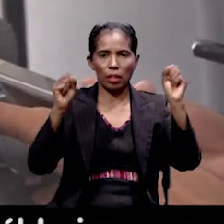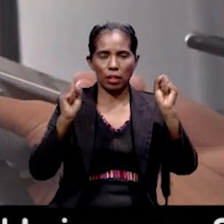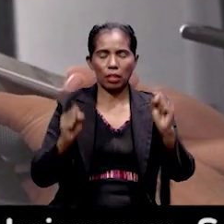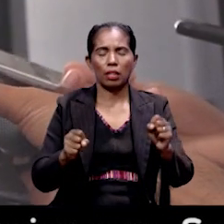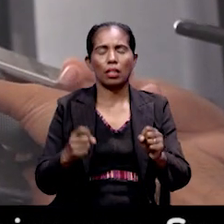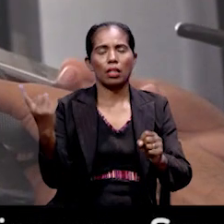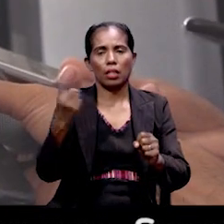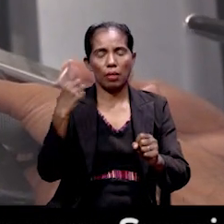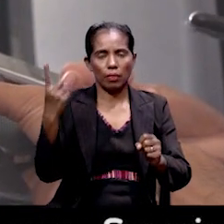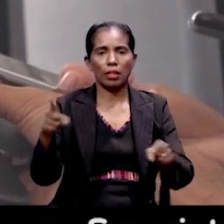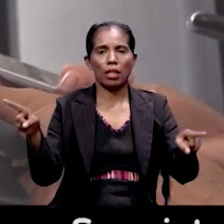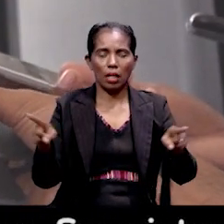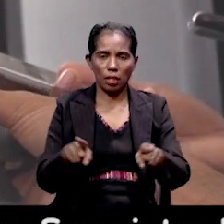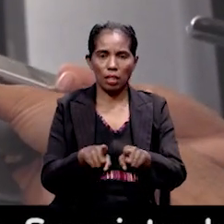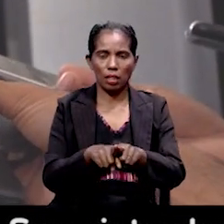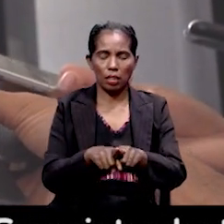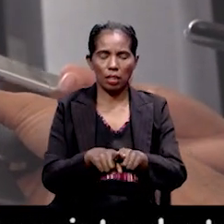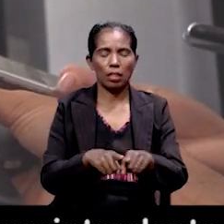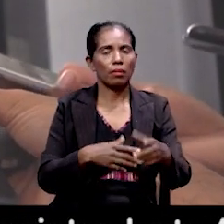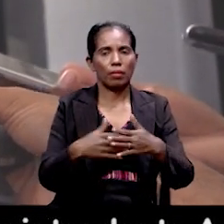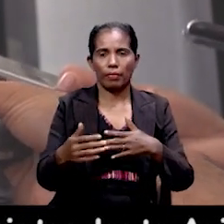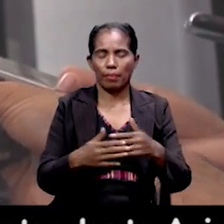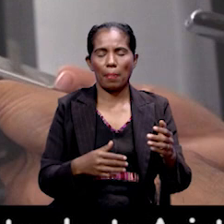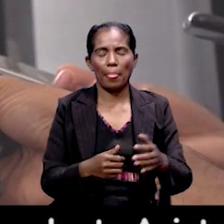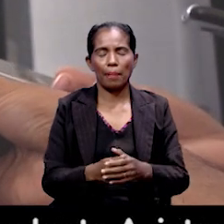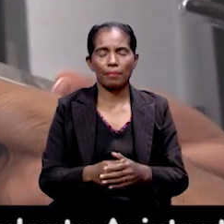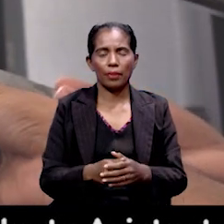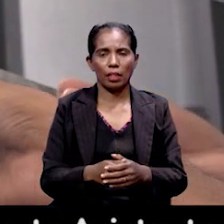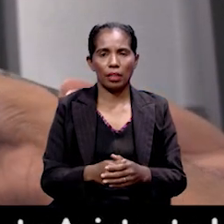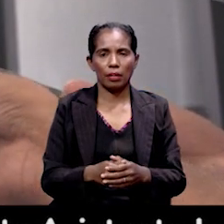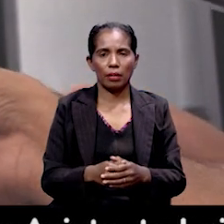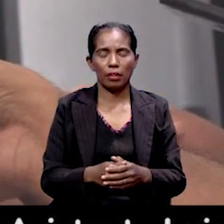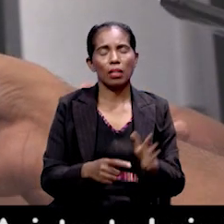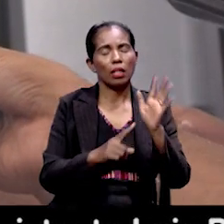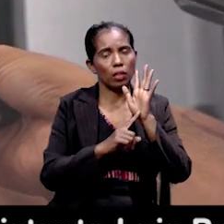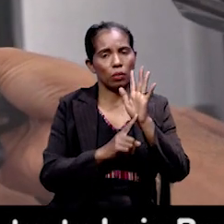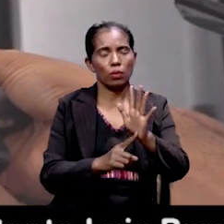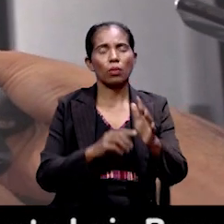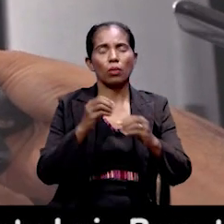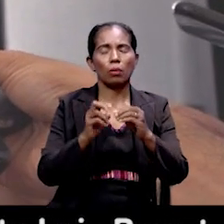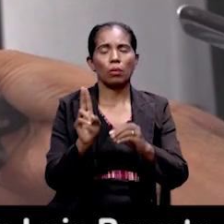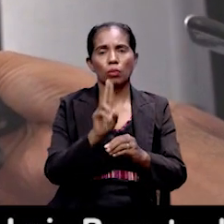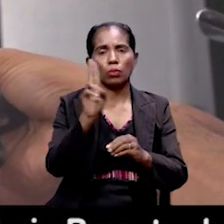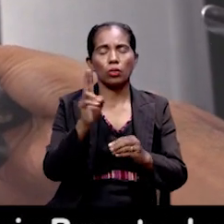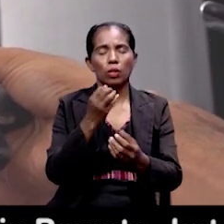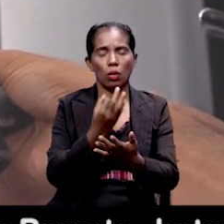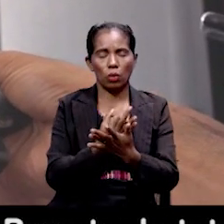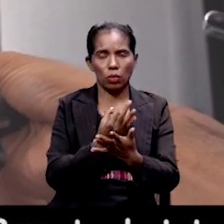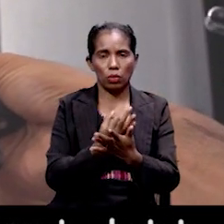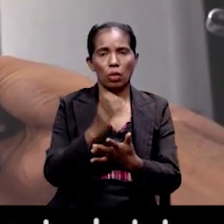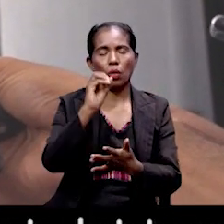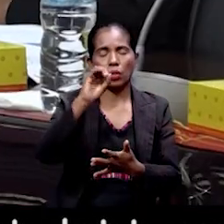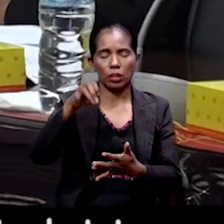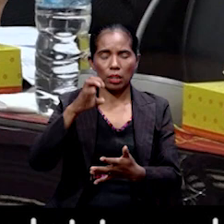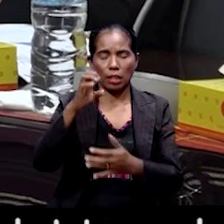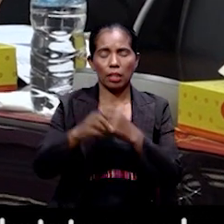na fatia, nessa normal. Chefe Casa Civil nos informa que com a execução orçamento geral Estado de Tinangrihungrua,